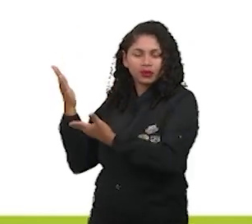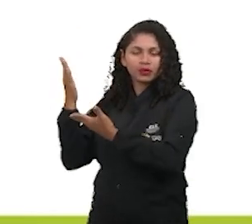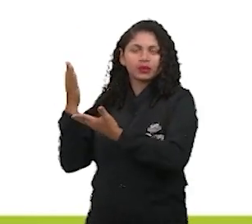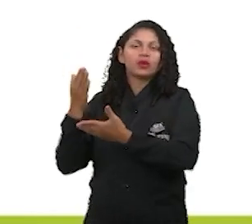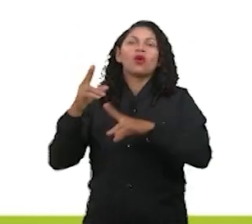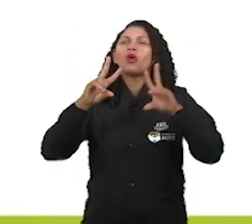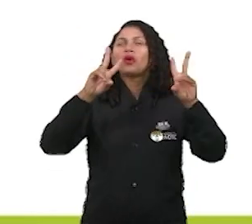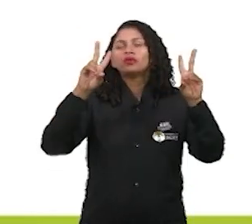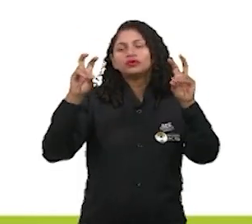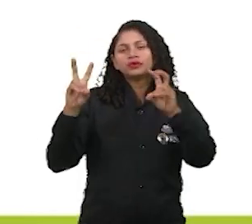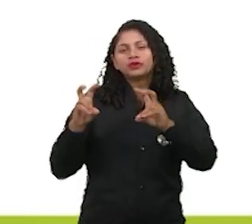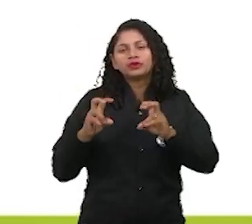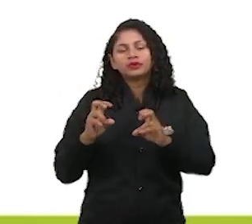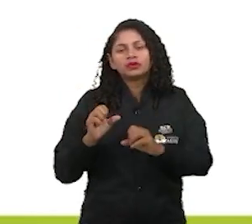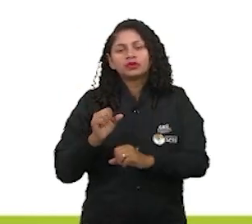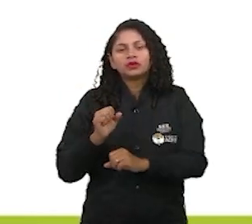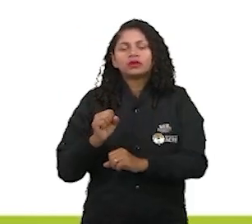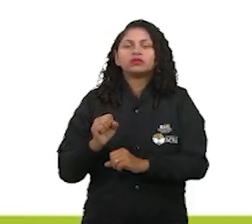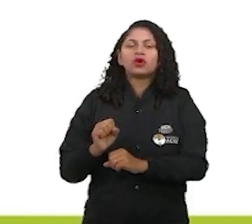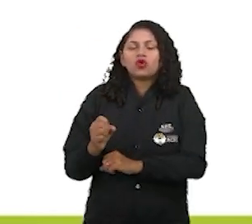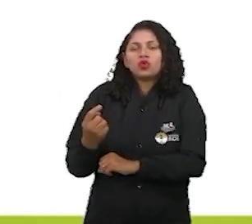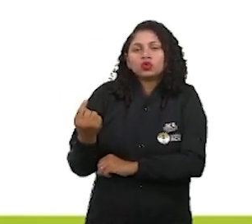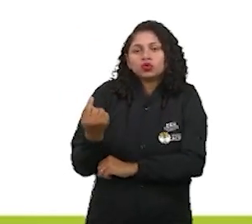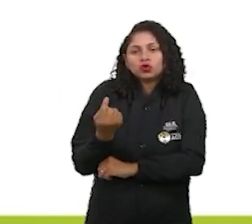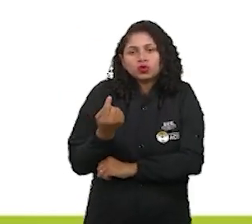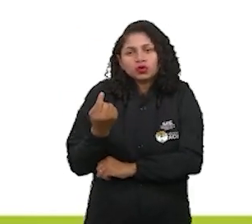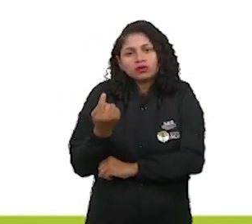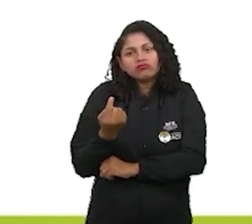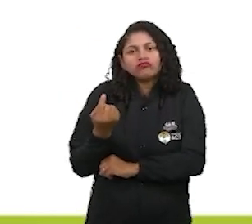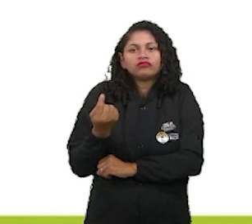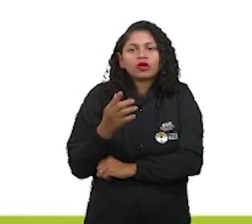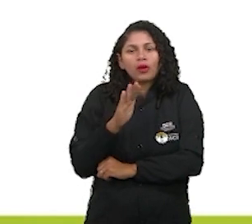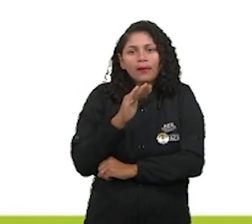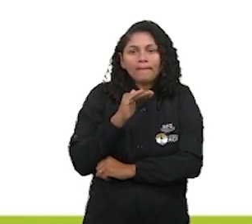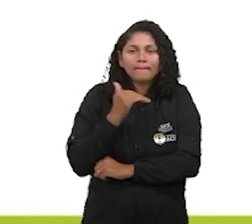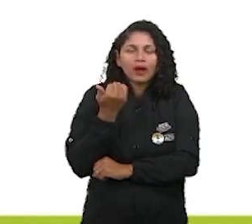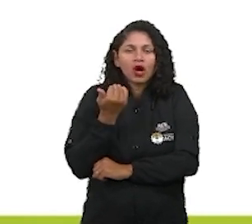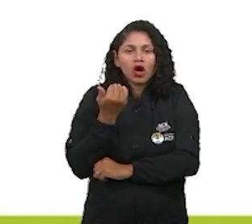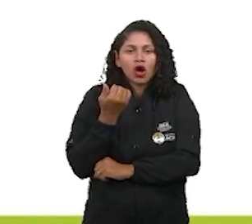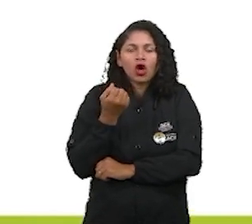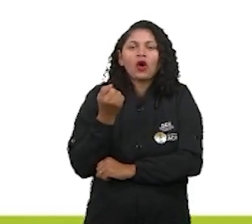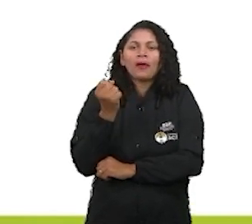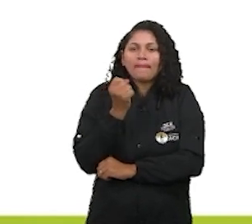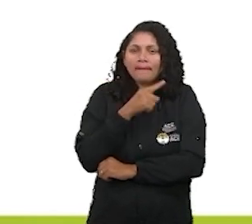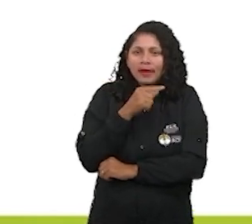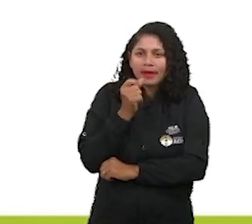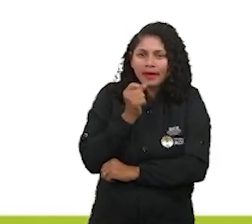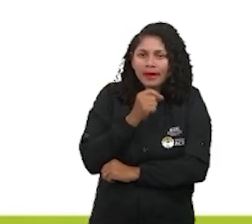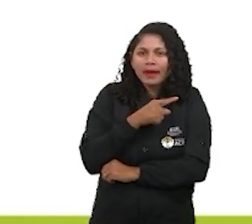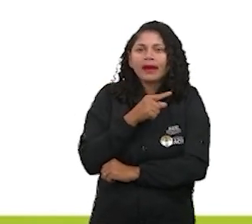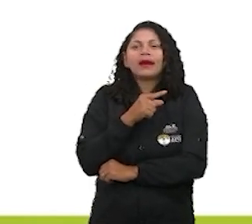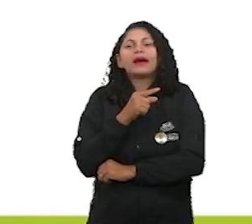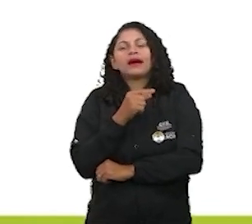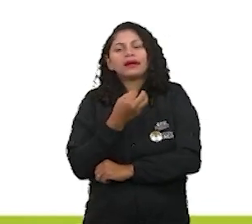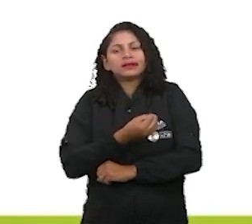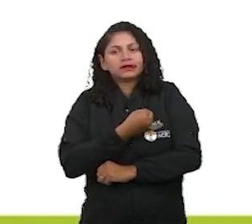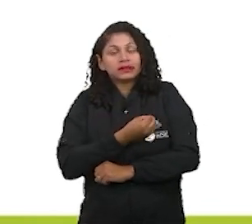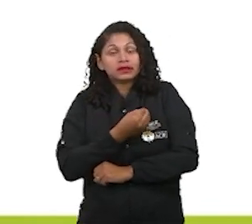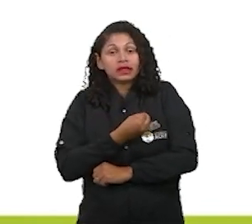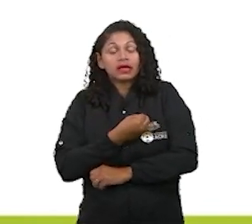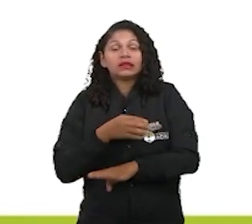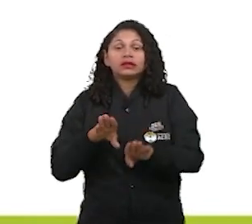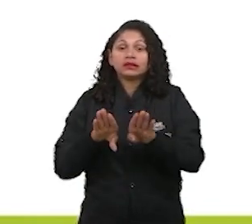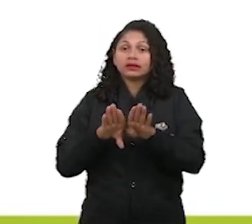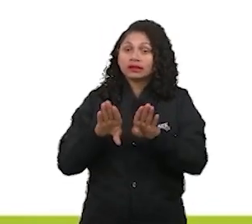obras? Solidão, morte, ironia, humor, existencialismo e trata um pouco do surreal.